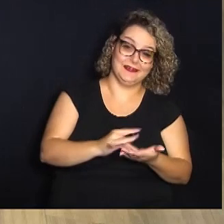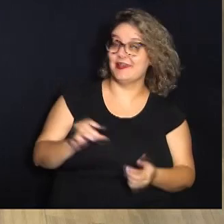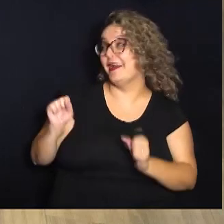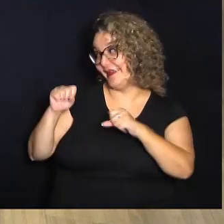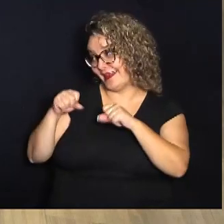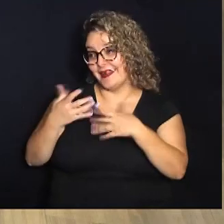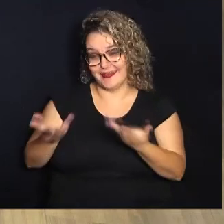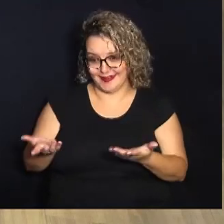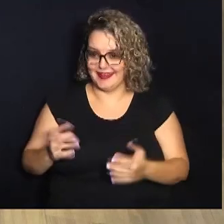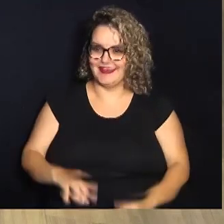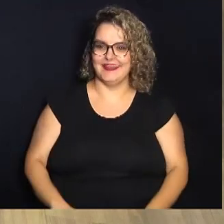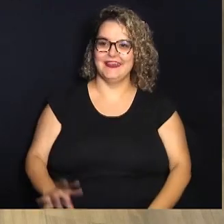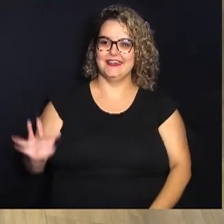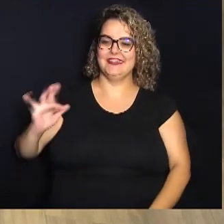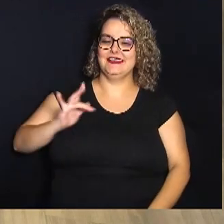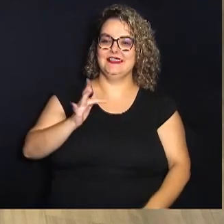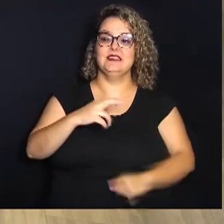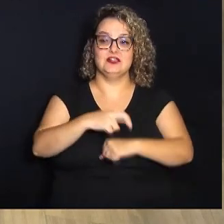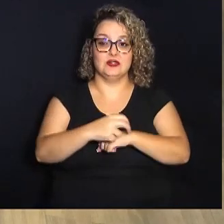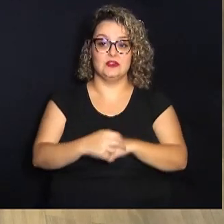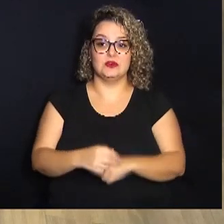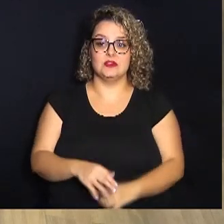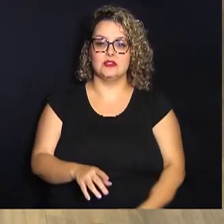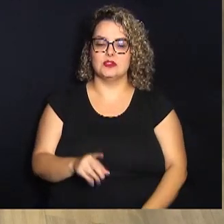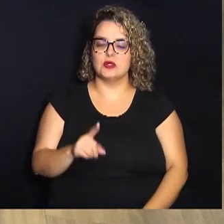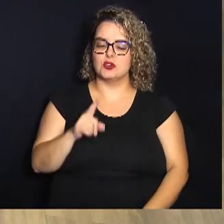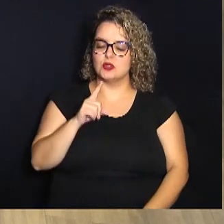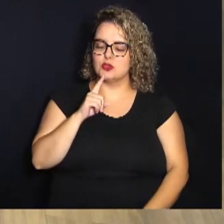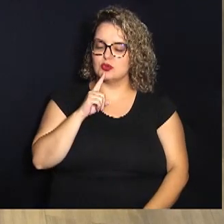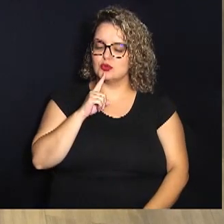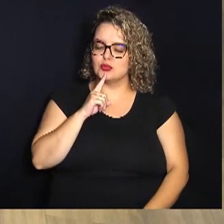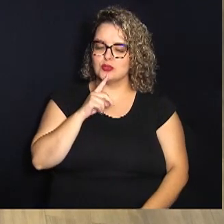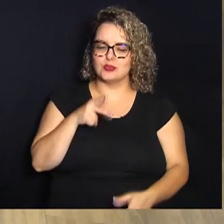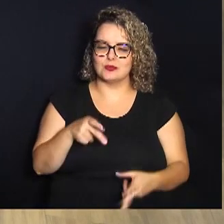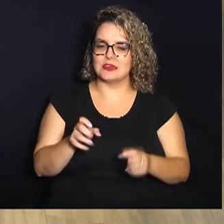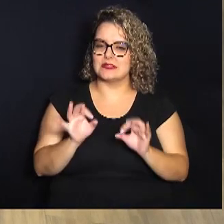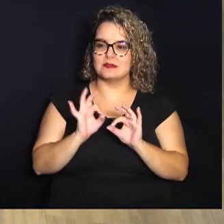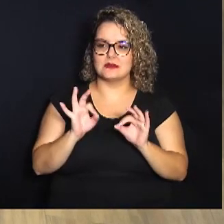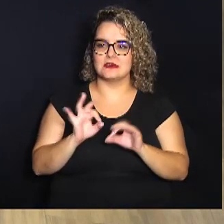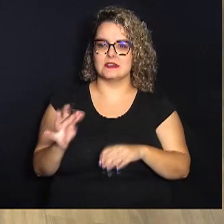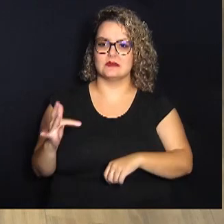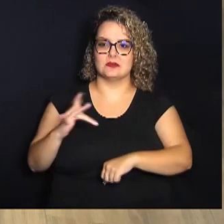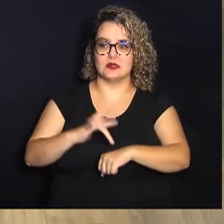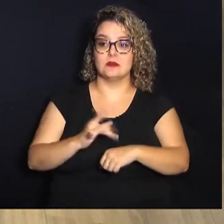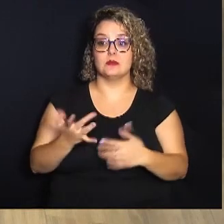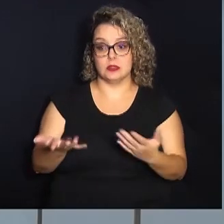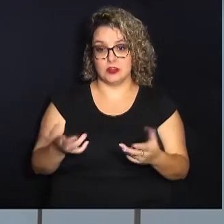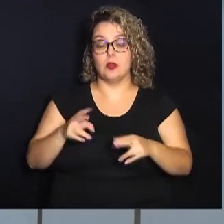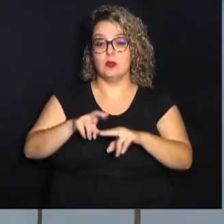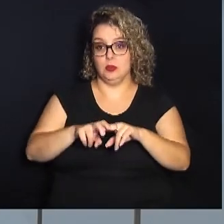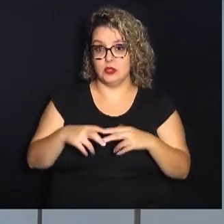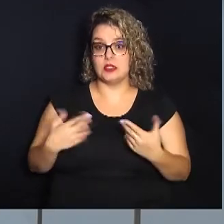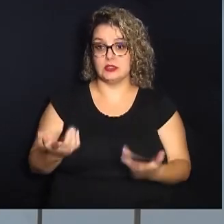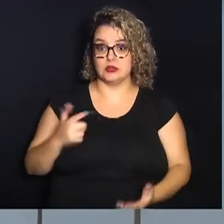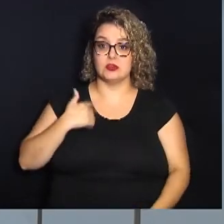dengue, ele é muito silencioso e a gente quase não percebe ele picando, né? Então é por isso que a gente tem